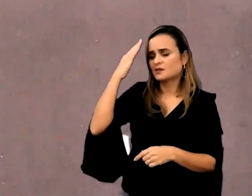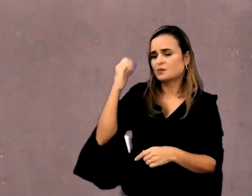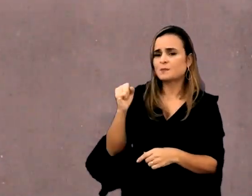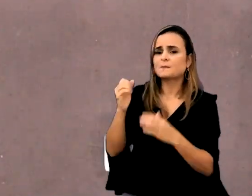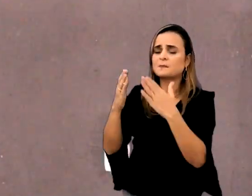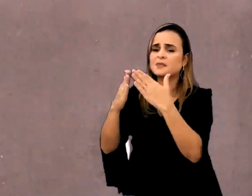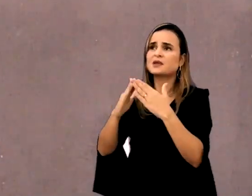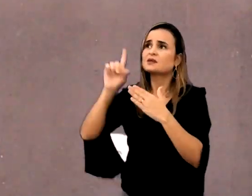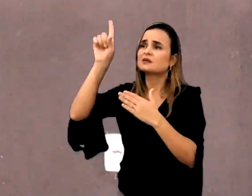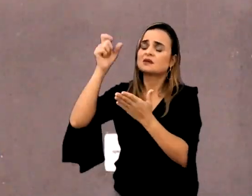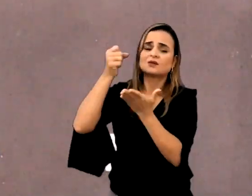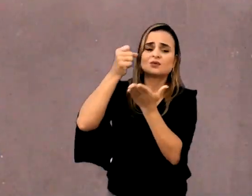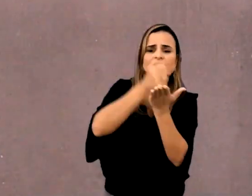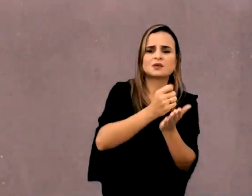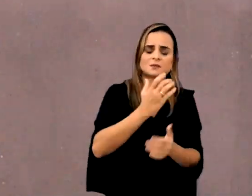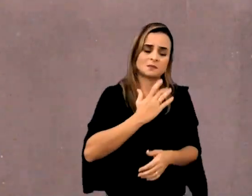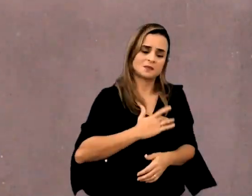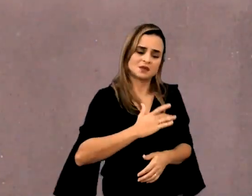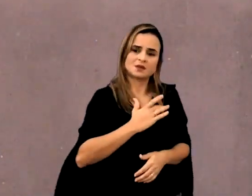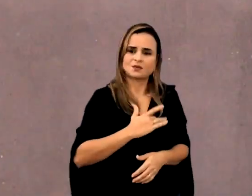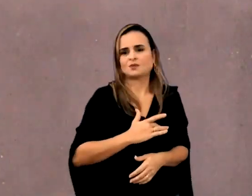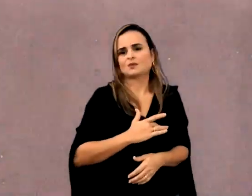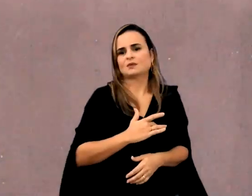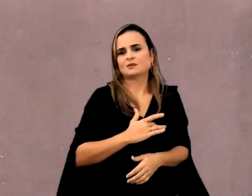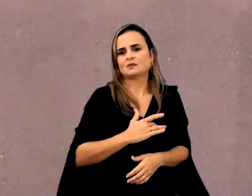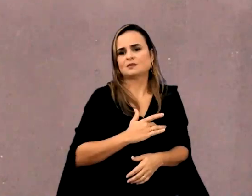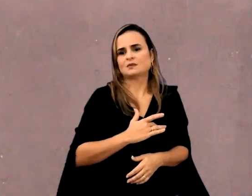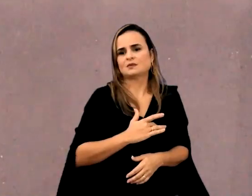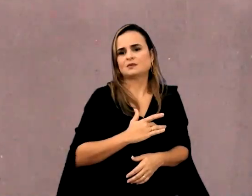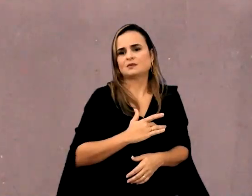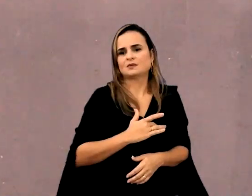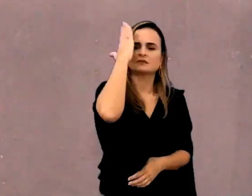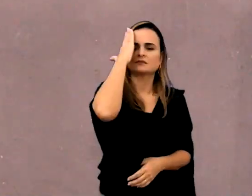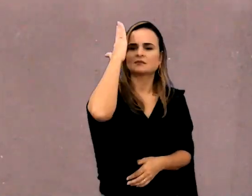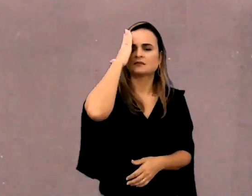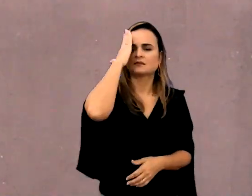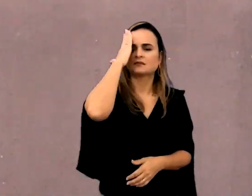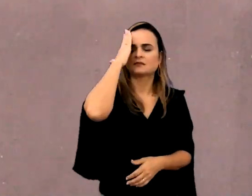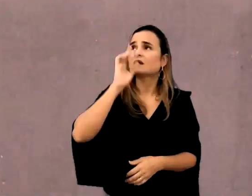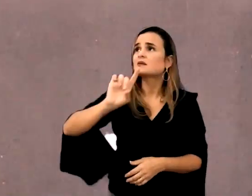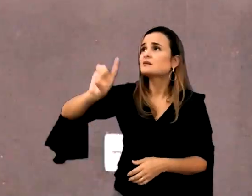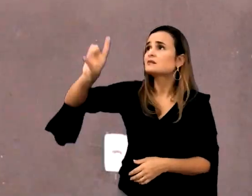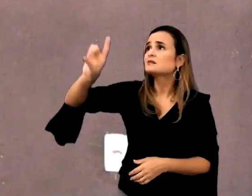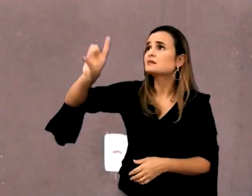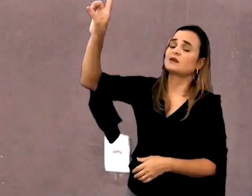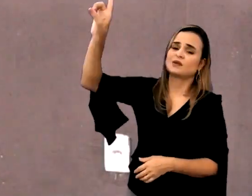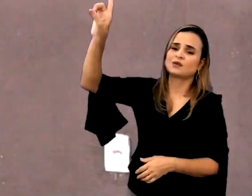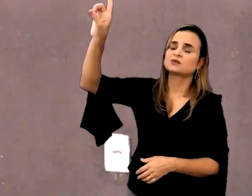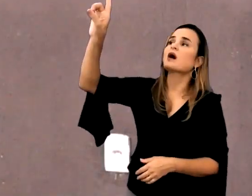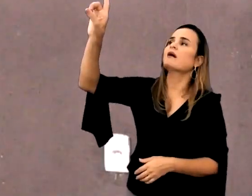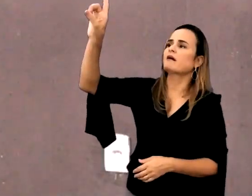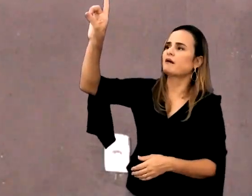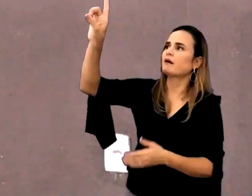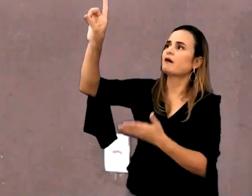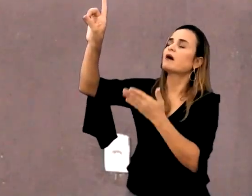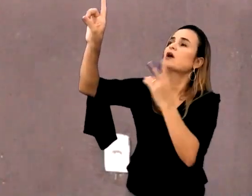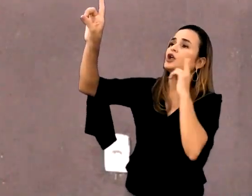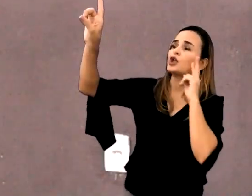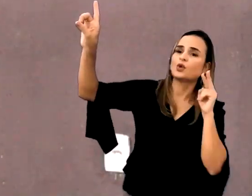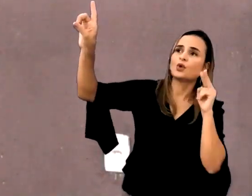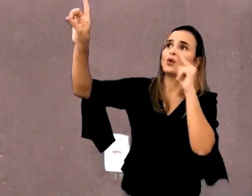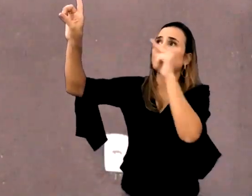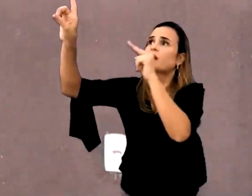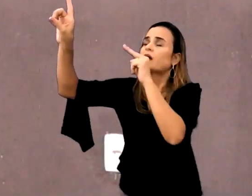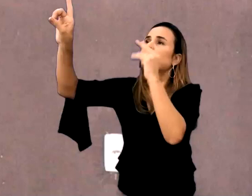dele, quando eles realmente se voltarem para o Senhor. Quando eles realmente saberem e